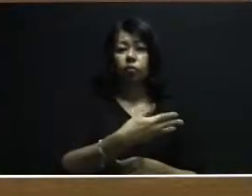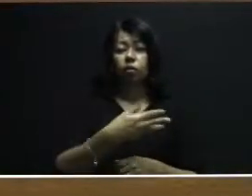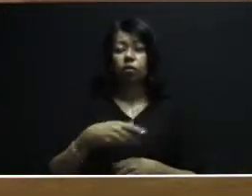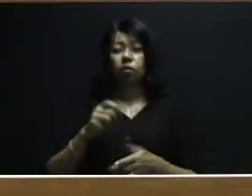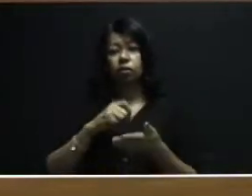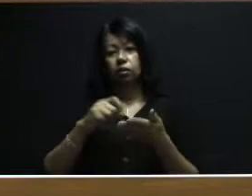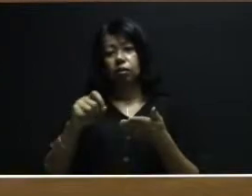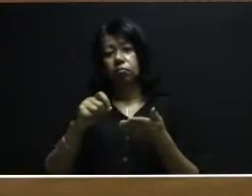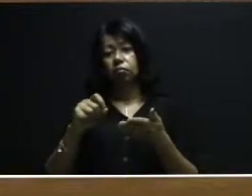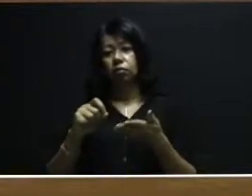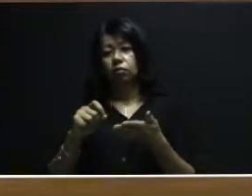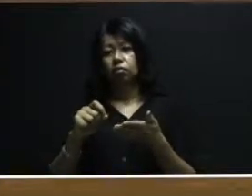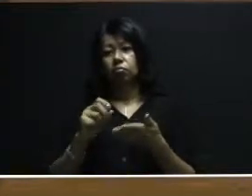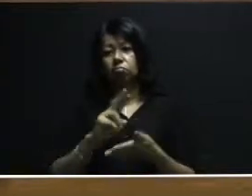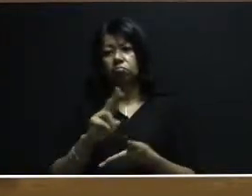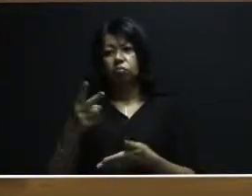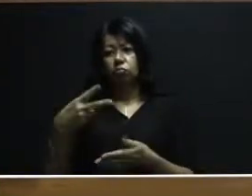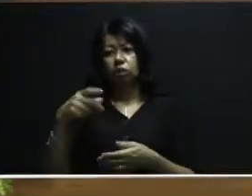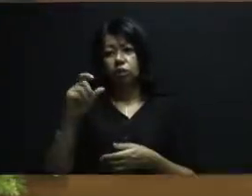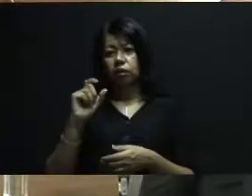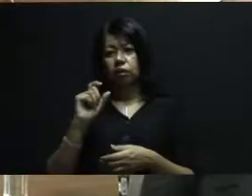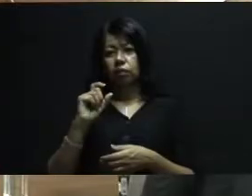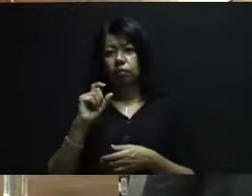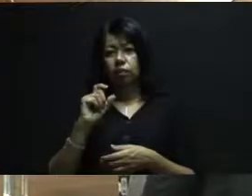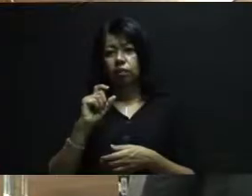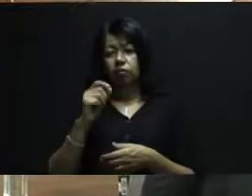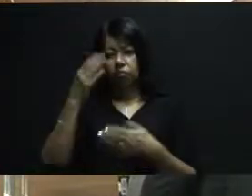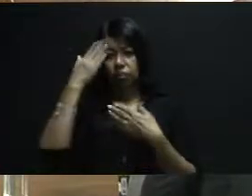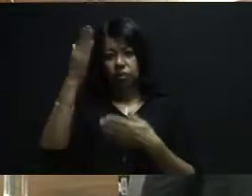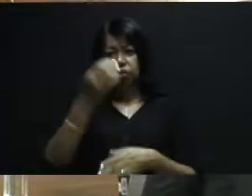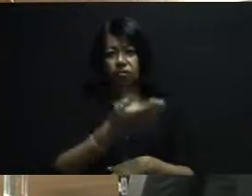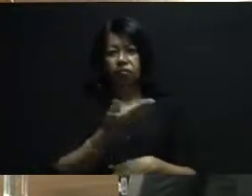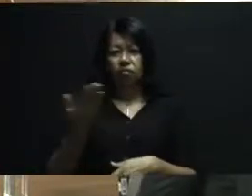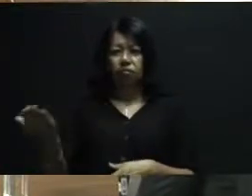1 paixão. Obrigado a todos.